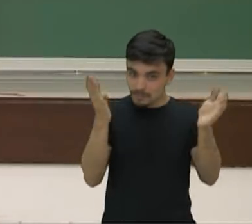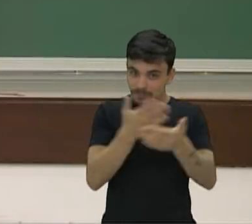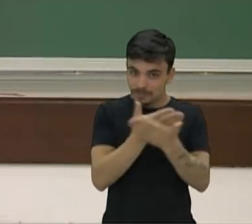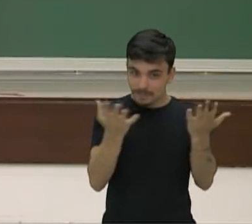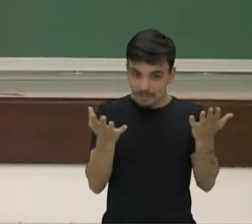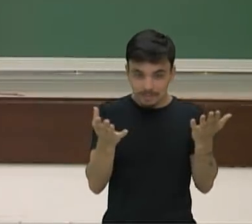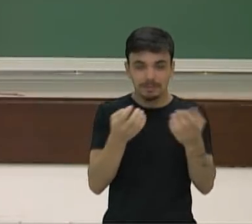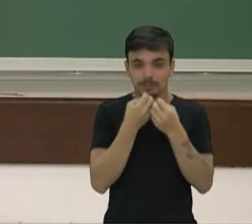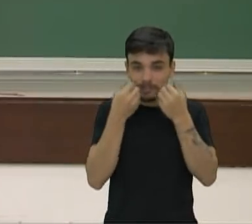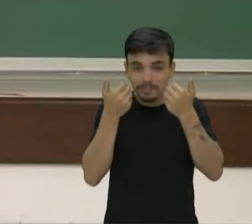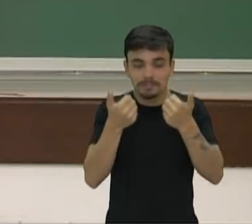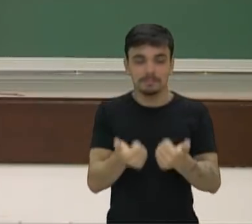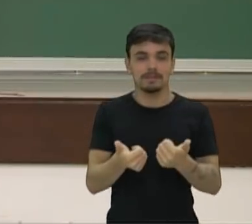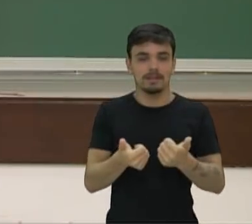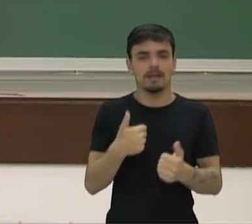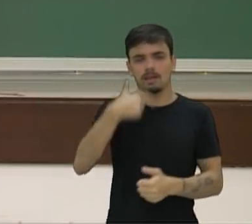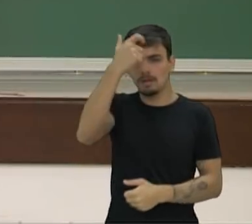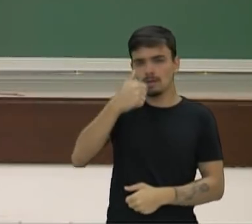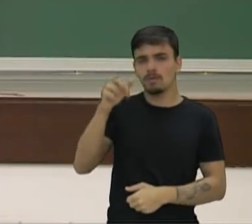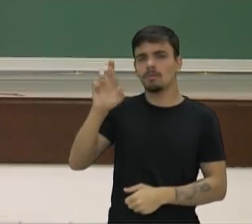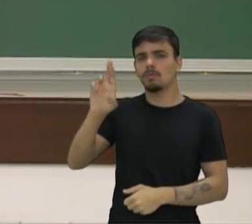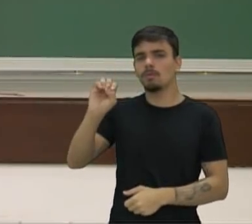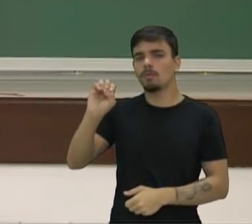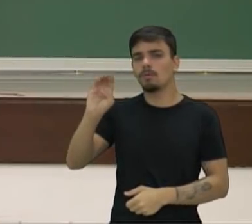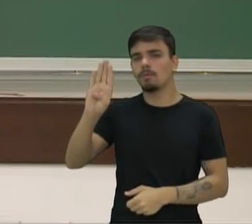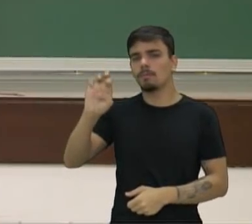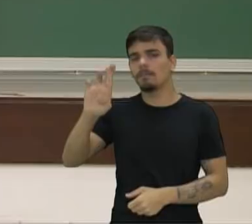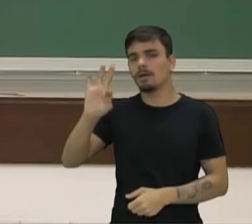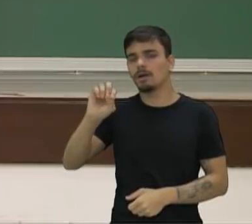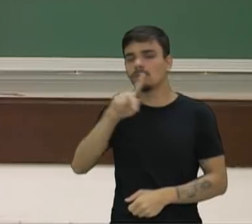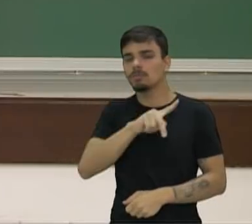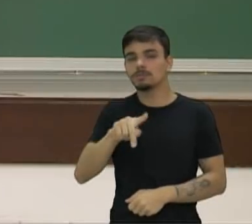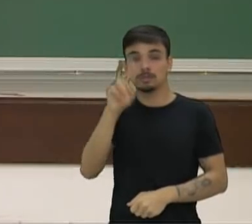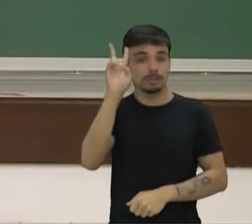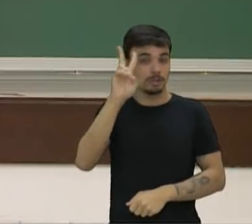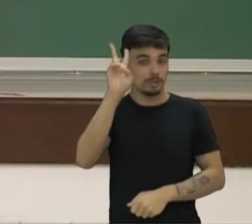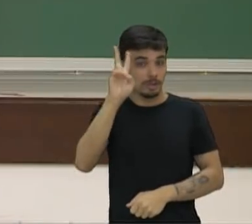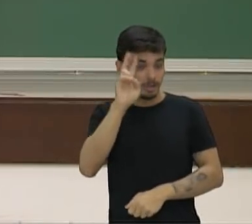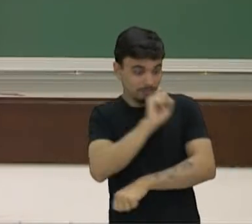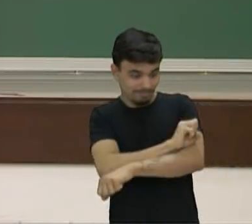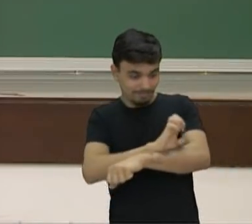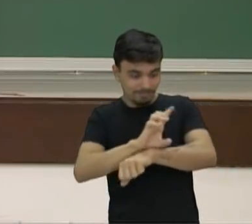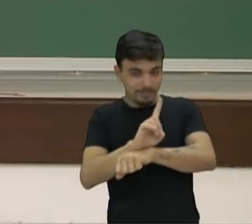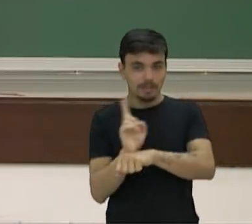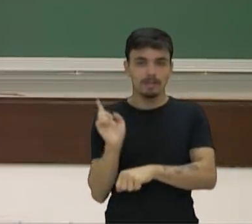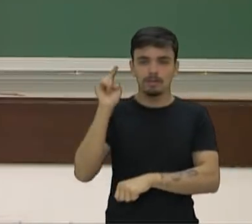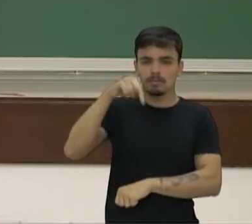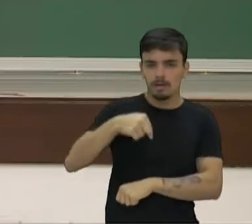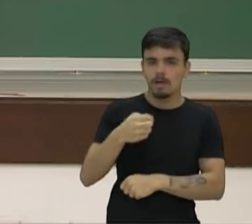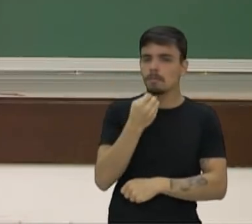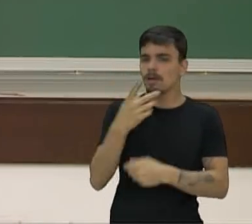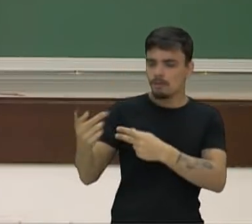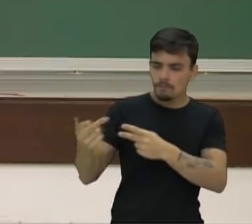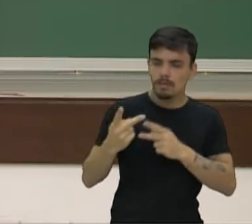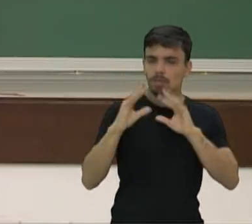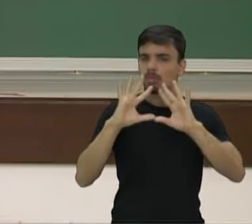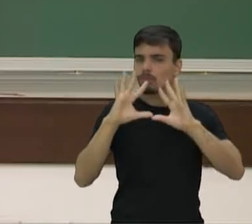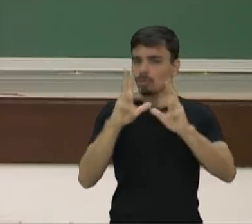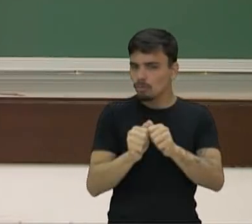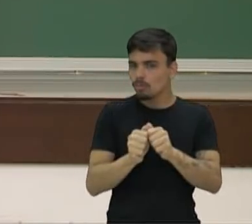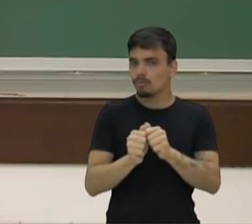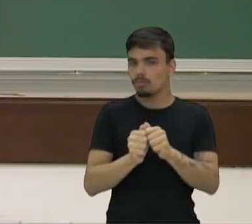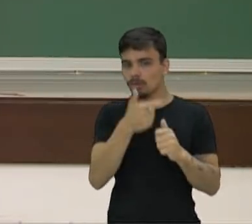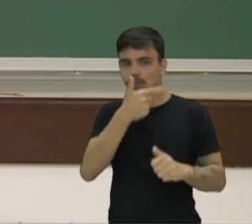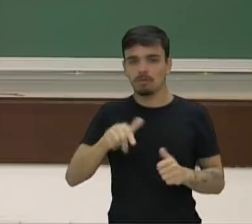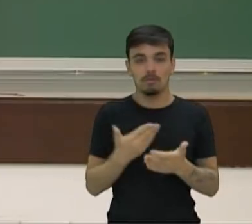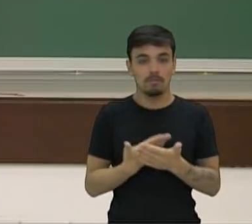Fala galera, tudo bem? Sou o professor Roberto Falcione, professor de História. Em nome da Secretaria de Educação, sejam todos bem-vindos para mais uma